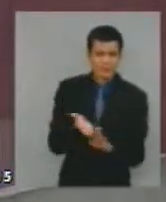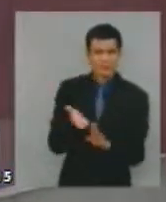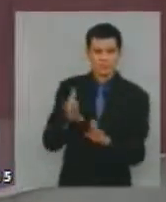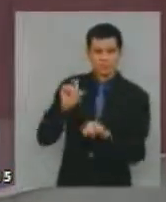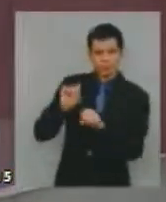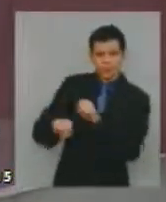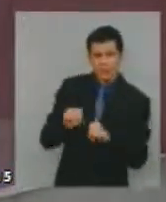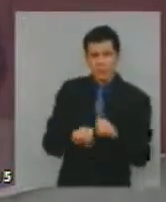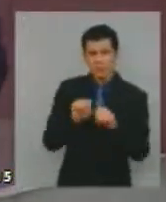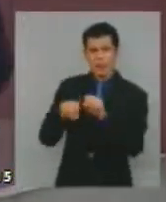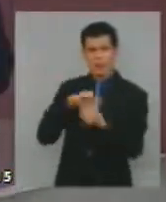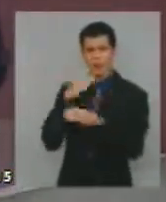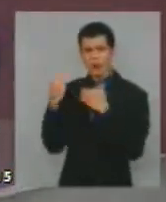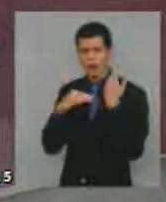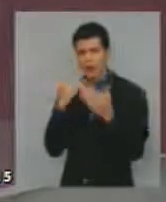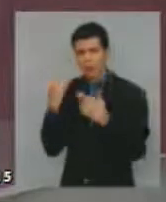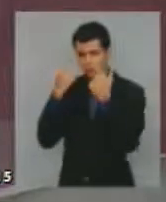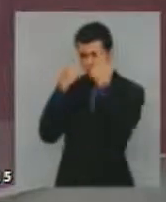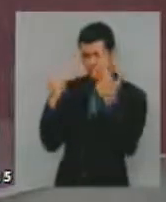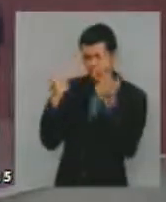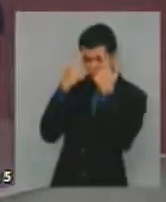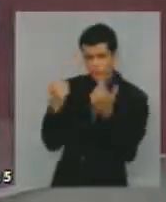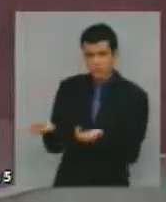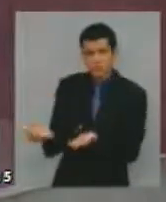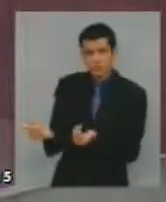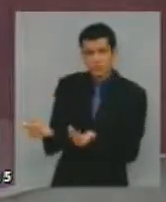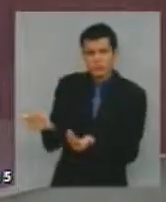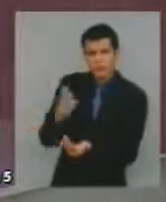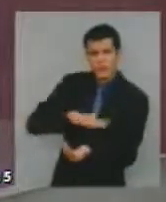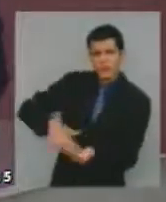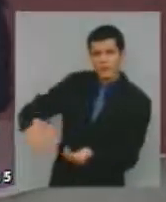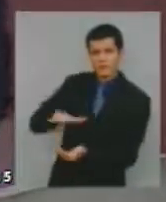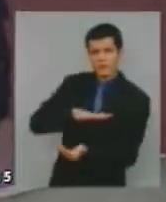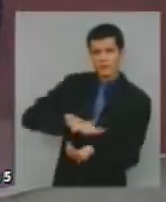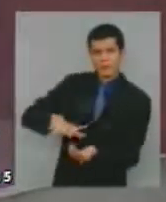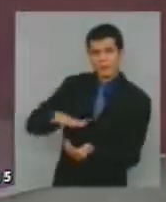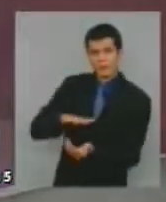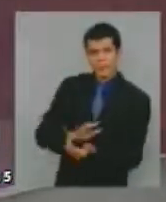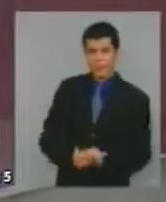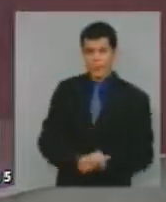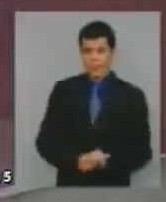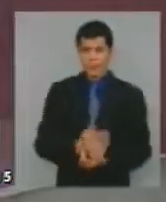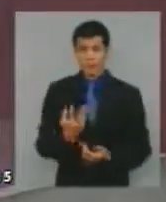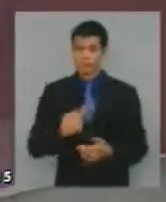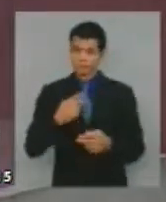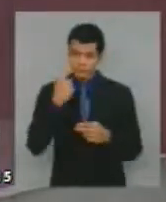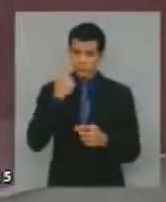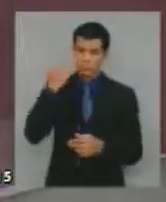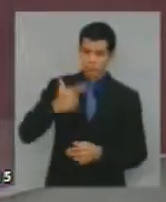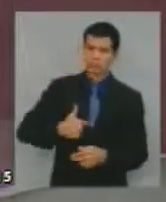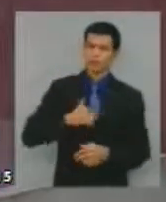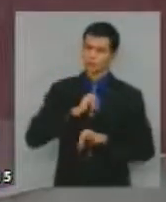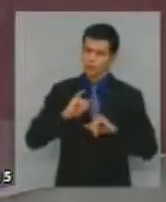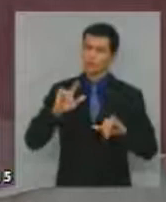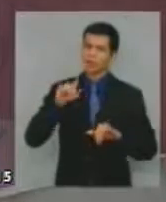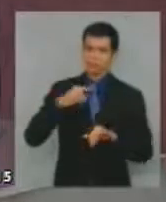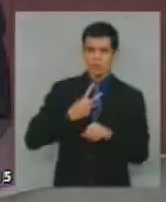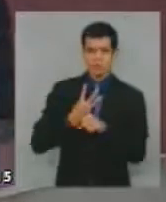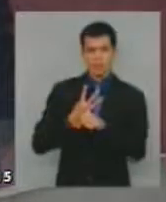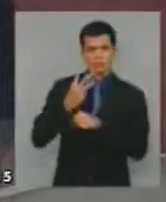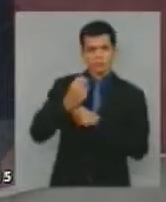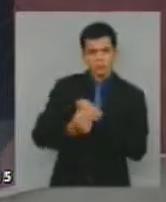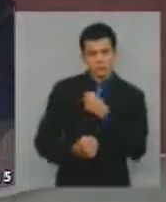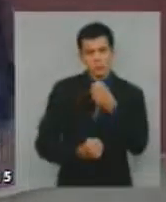anos passados e projeta os 3 anos futuros. Tem sido feito isso desde 2008. A pesquisa começa